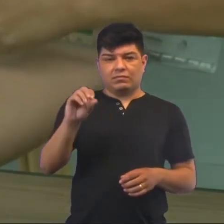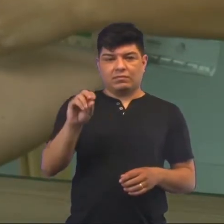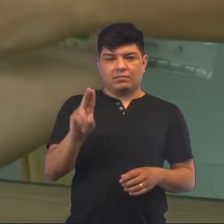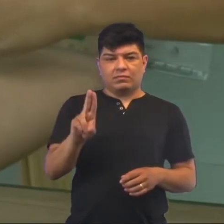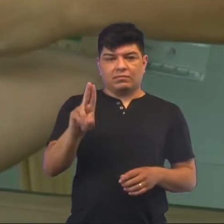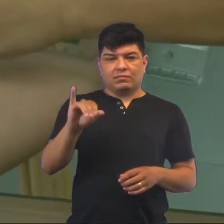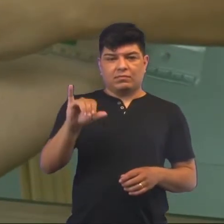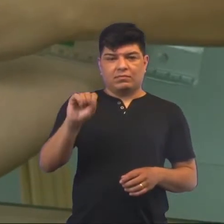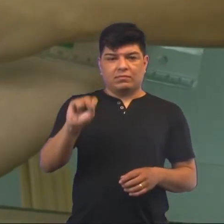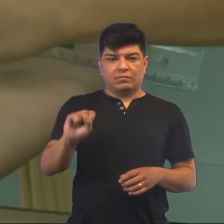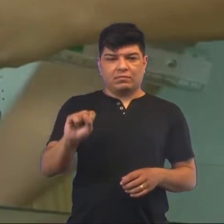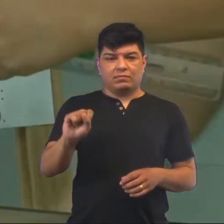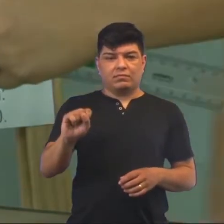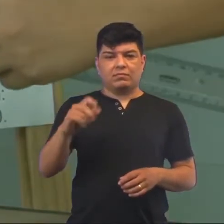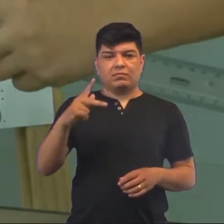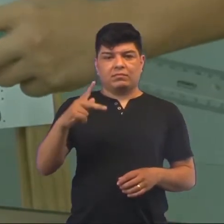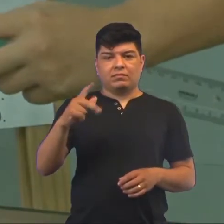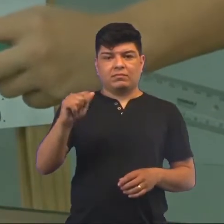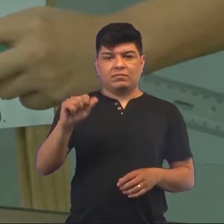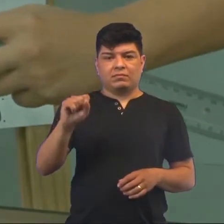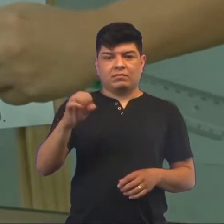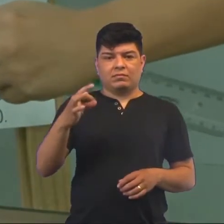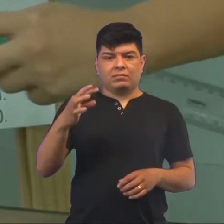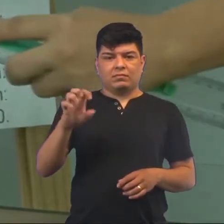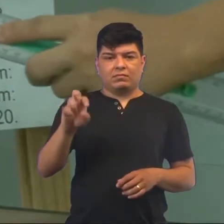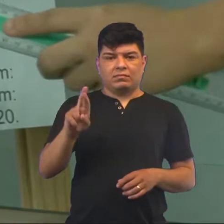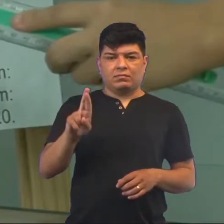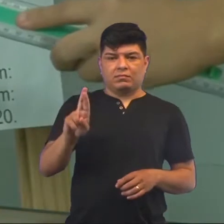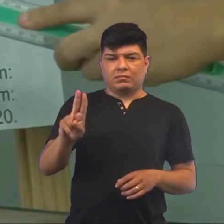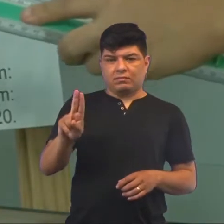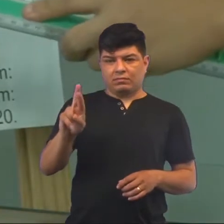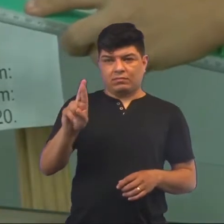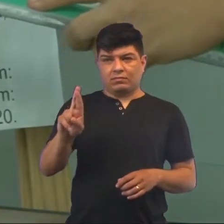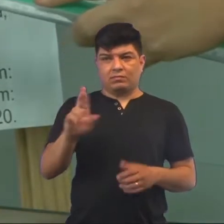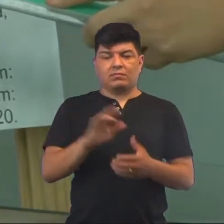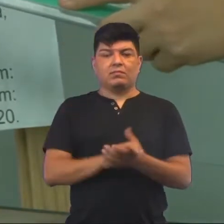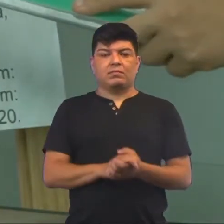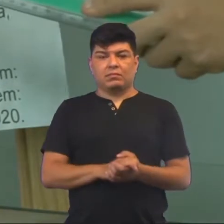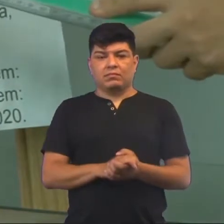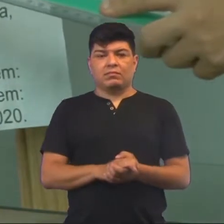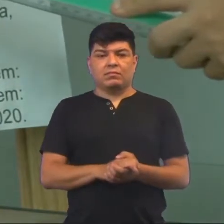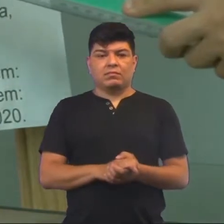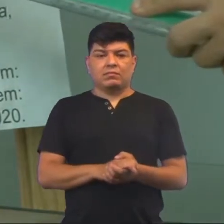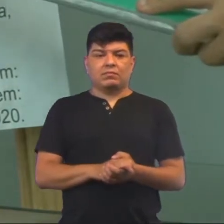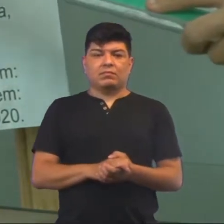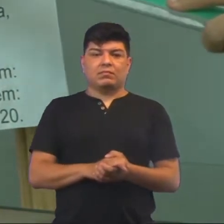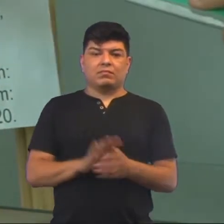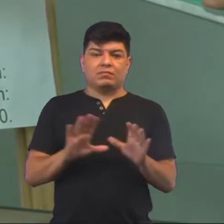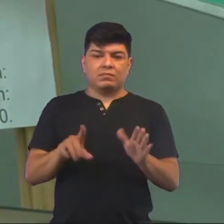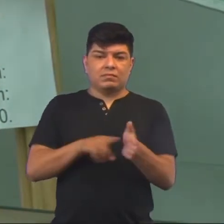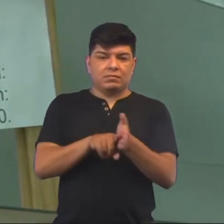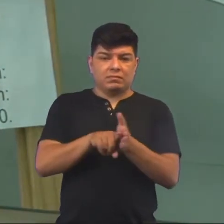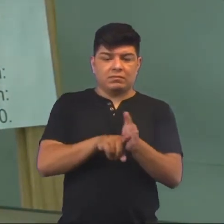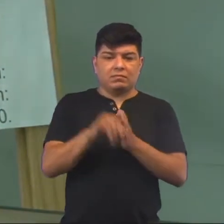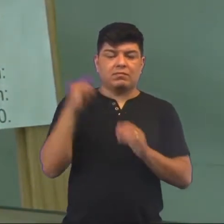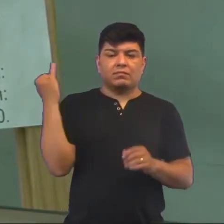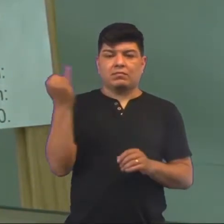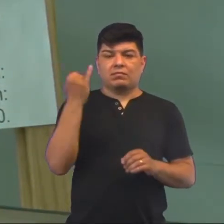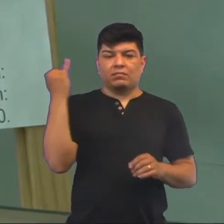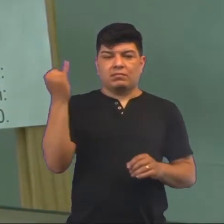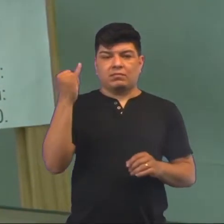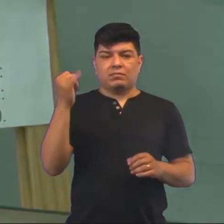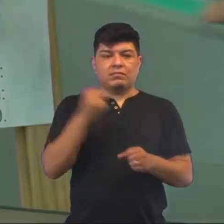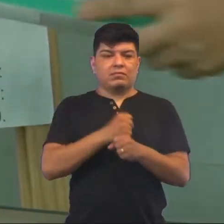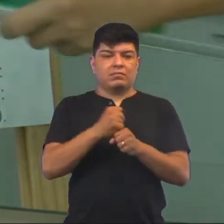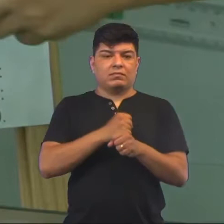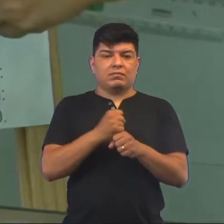francês, vamos só ver aqui um pouquinho, ó. O cientista francês Louis Pasteur foi outro pesquisador